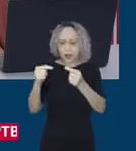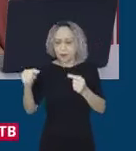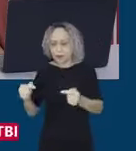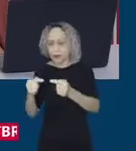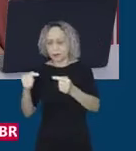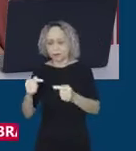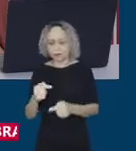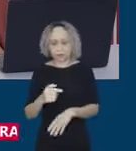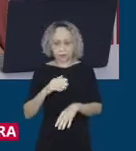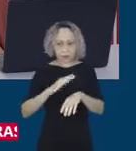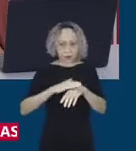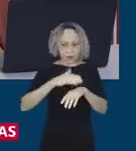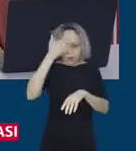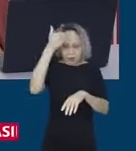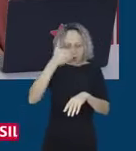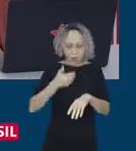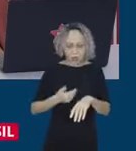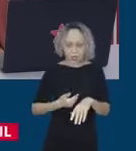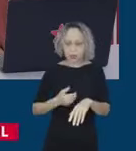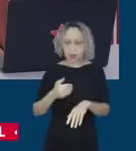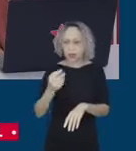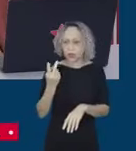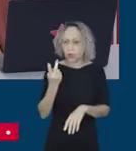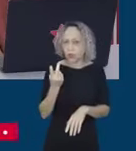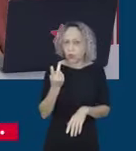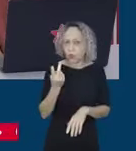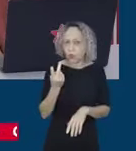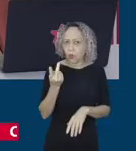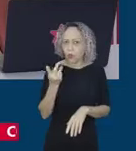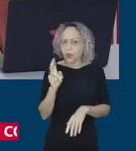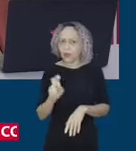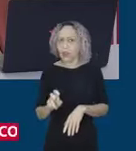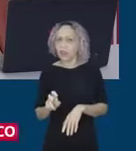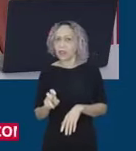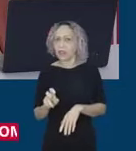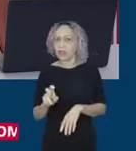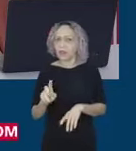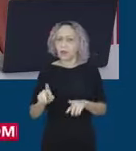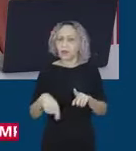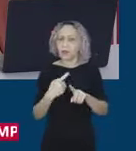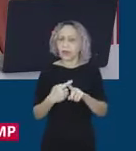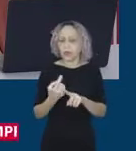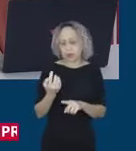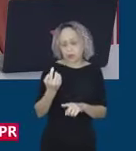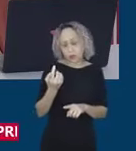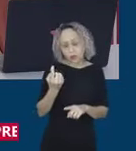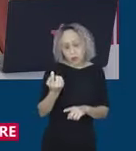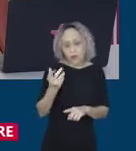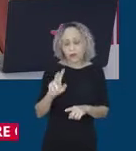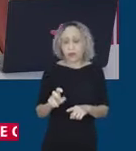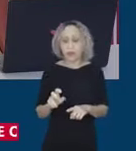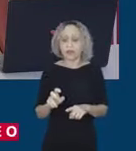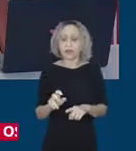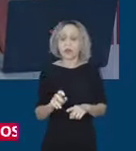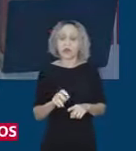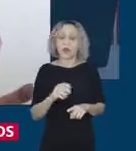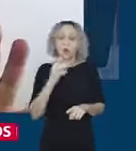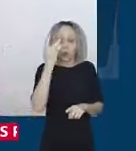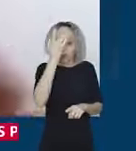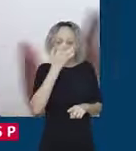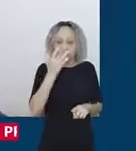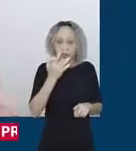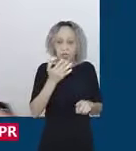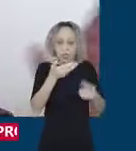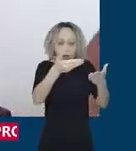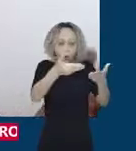Paulo Paim, tive 2 vezes com a bancada e a outra ele convidou os presidentes das comissões do Senado, todos os